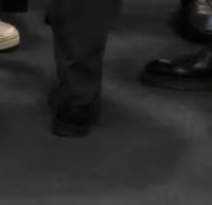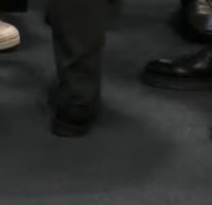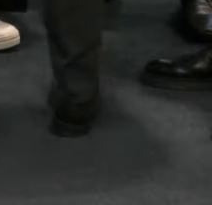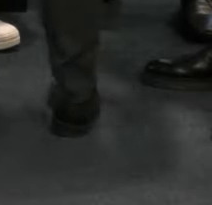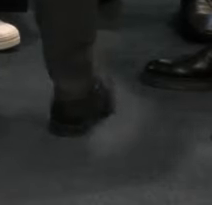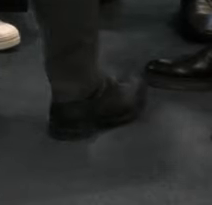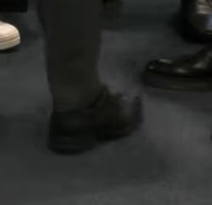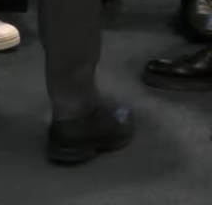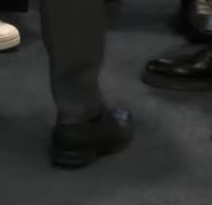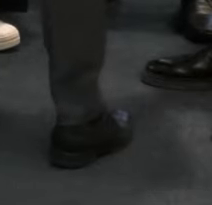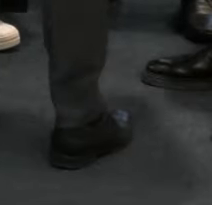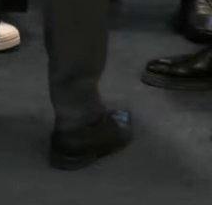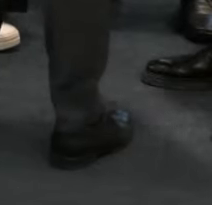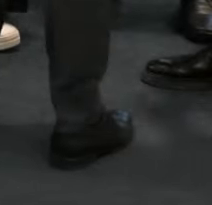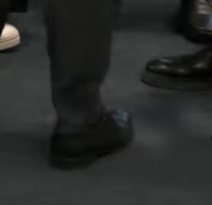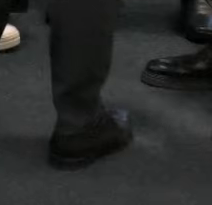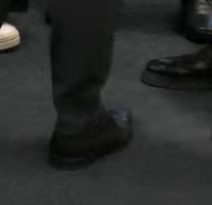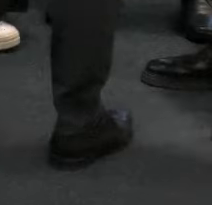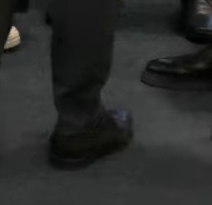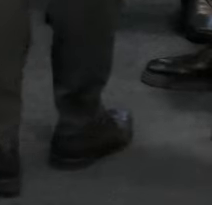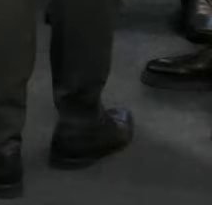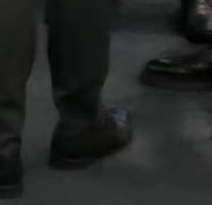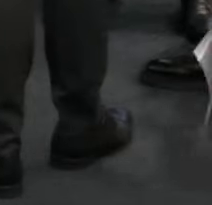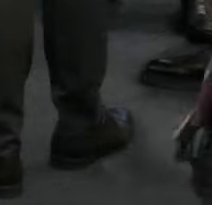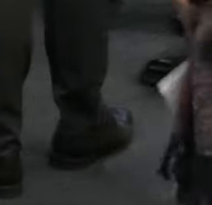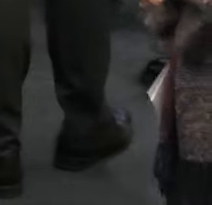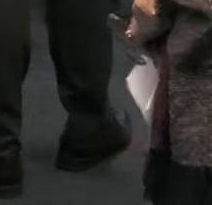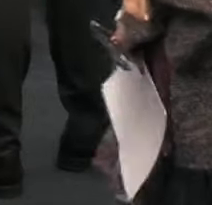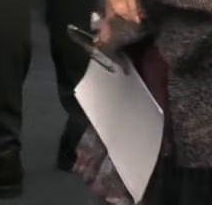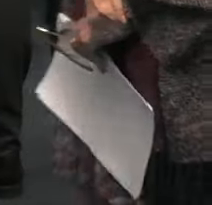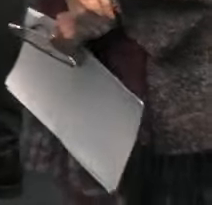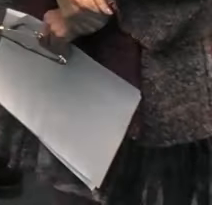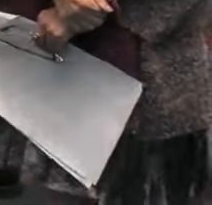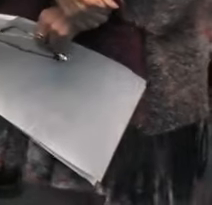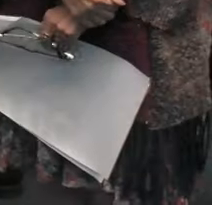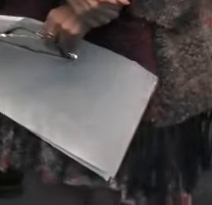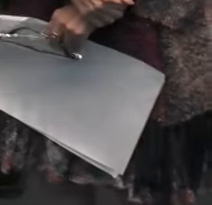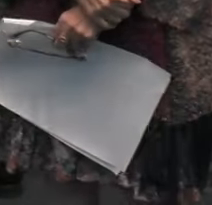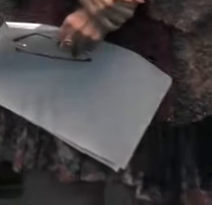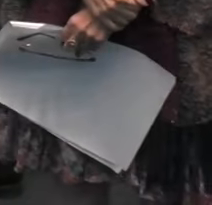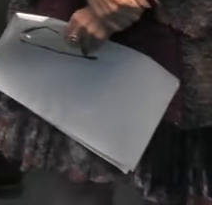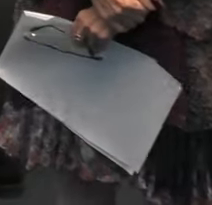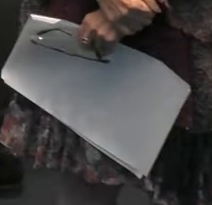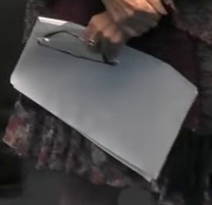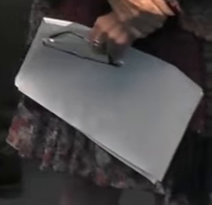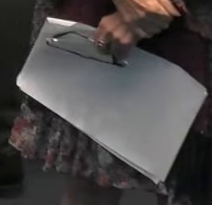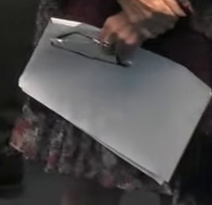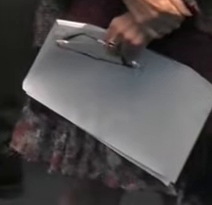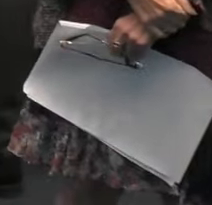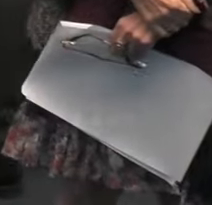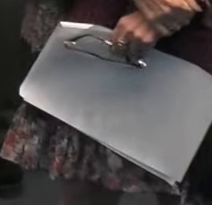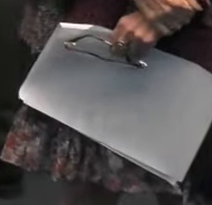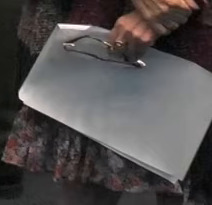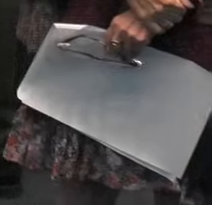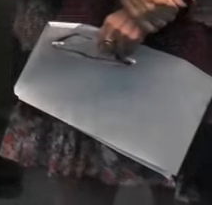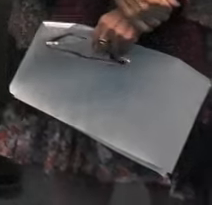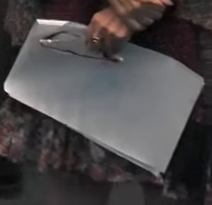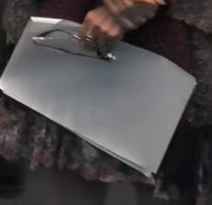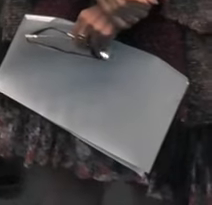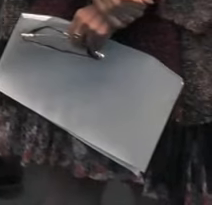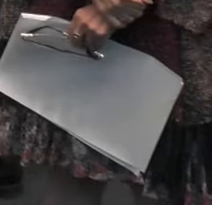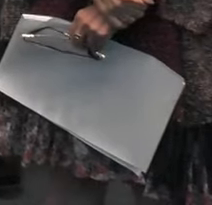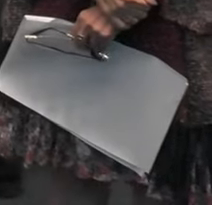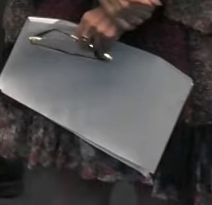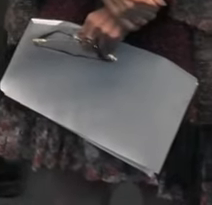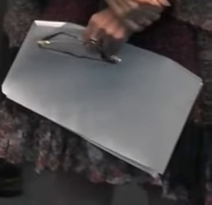acho completamente equivocado e abre um flanco da Assembleia você querer votar a lei, votar o orçamento